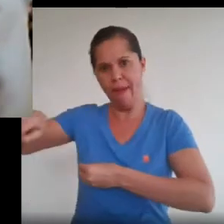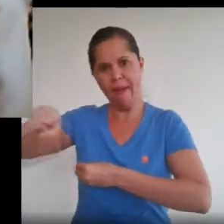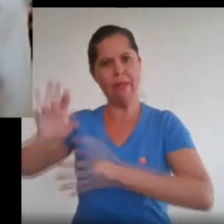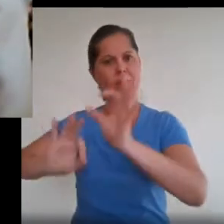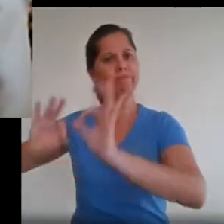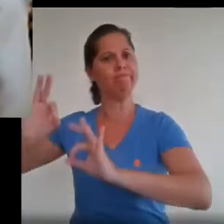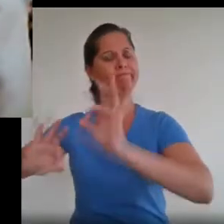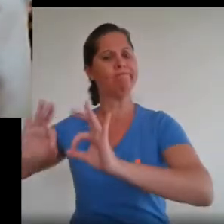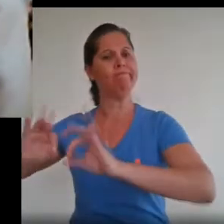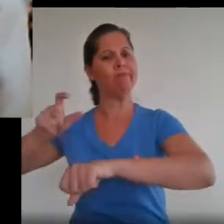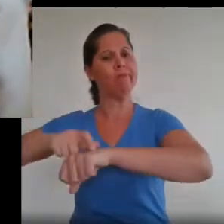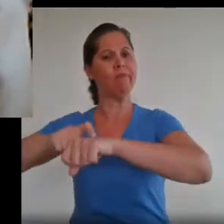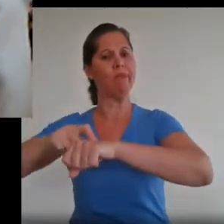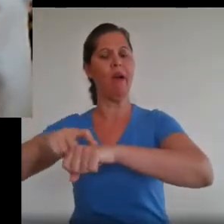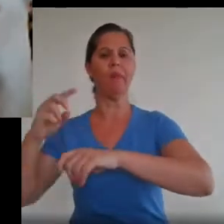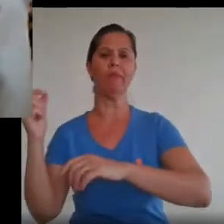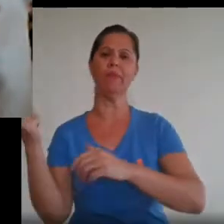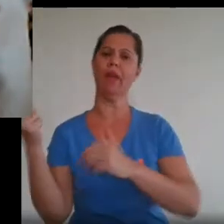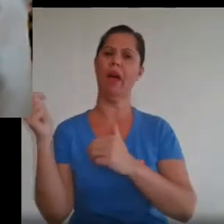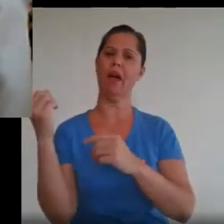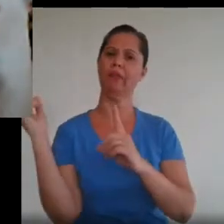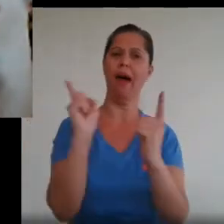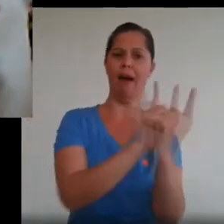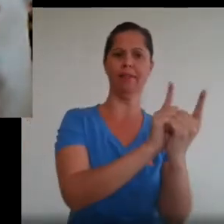estar disponíveis para as mulheres,